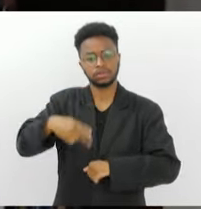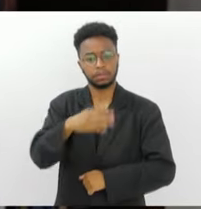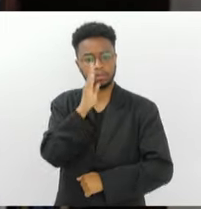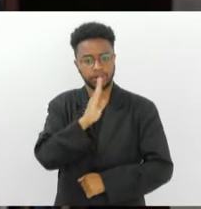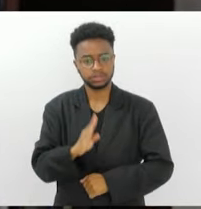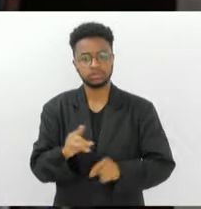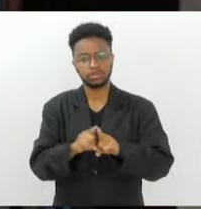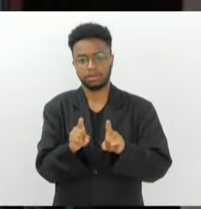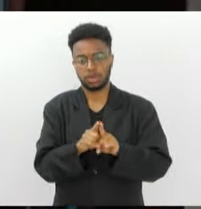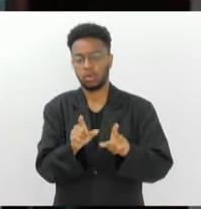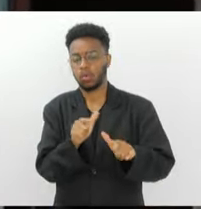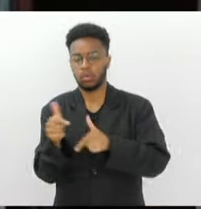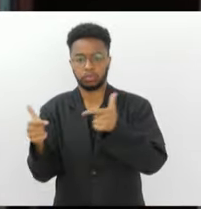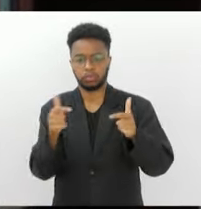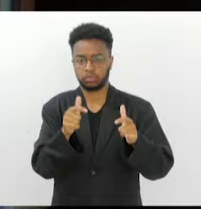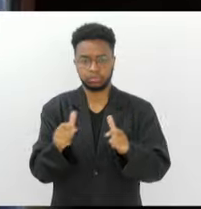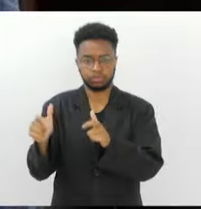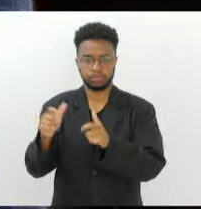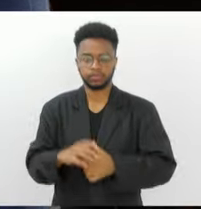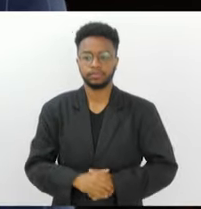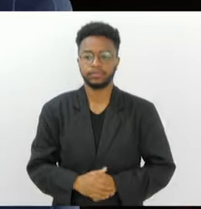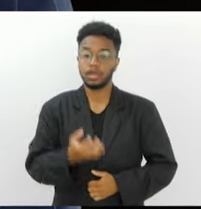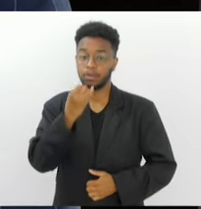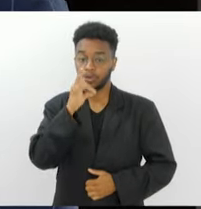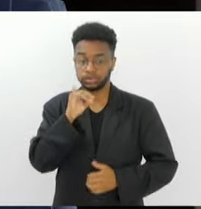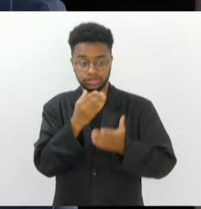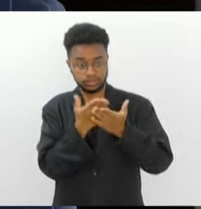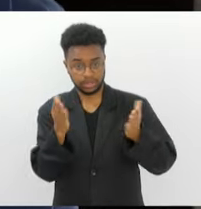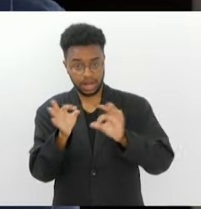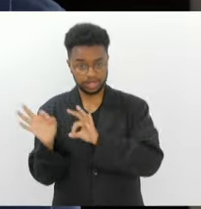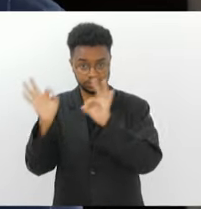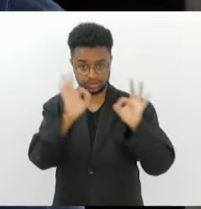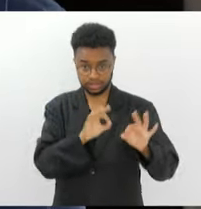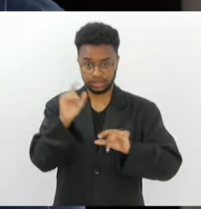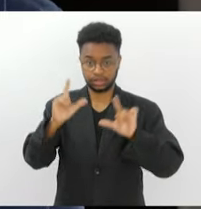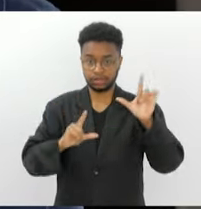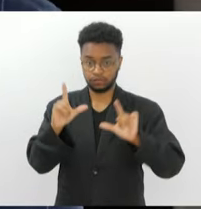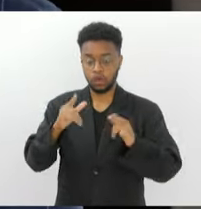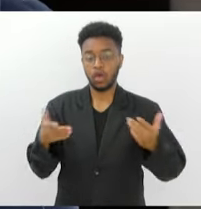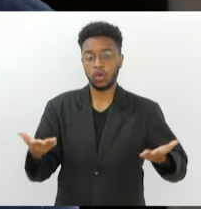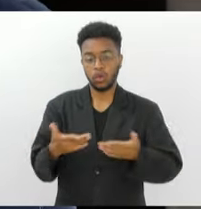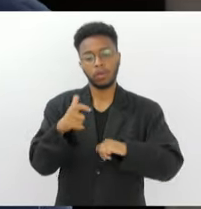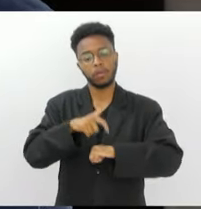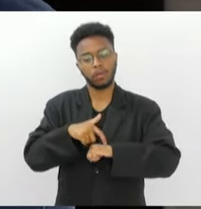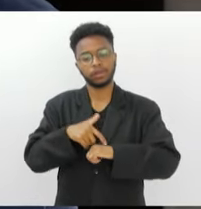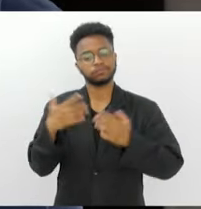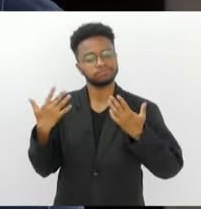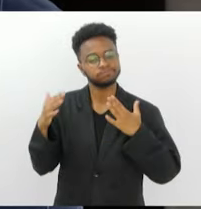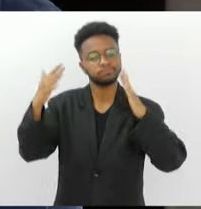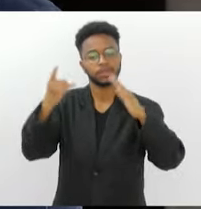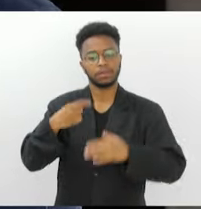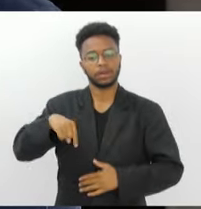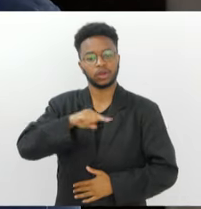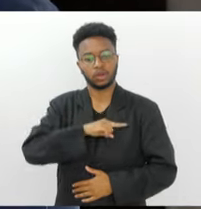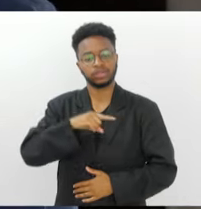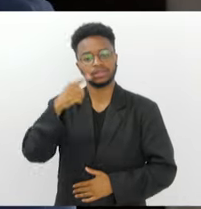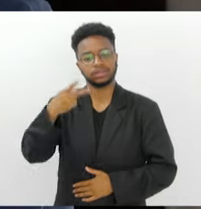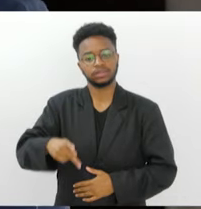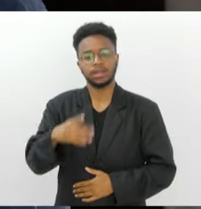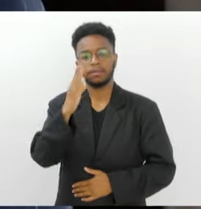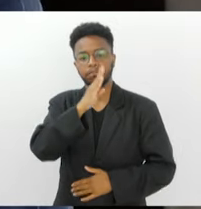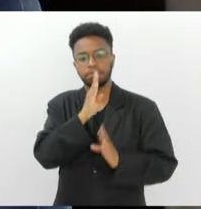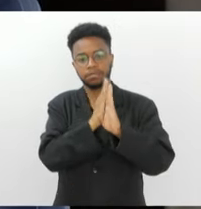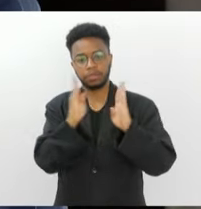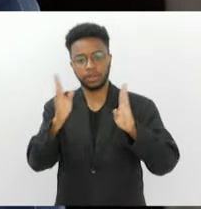para todo mundo. Bom dia, Paulo. Bom dia a você, a audiência. É um momento de júbilo para nós na Biblioteca Nacional,